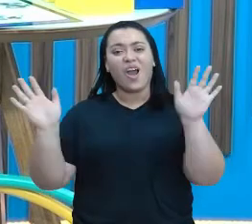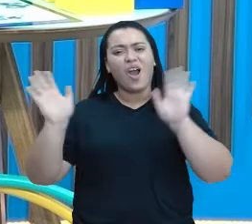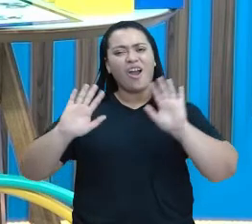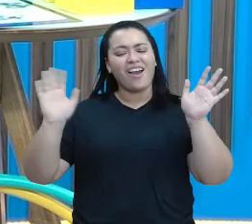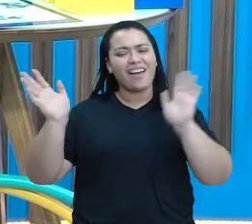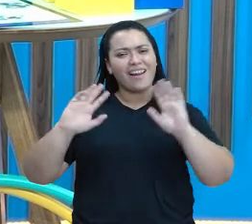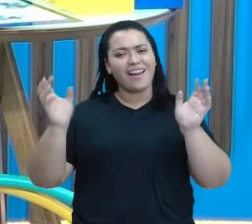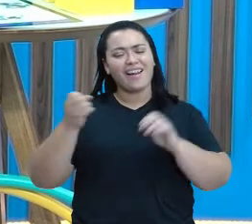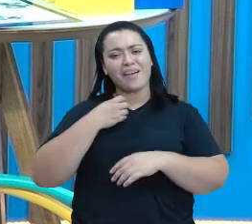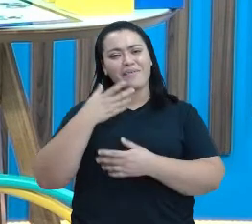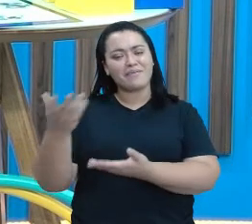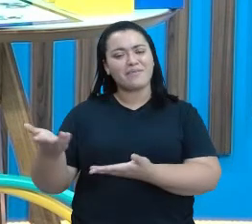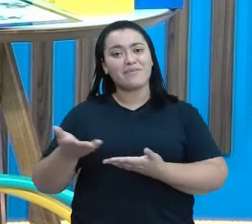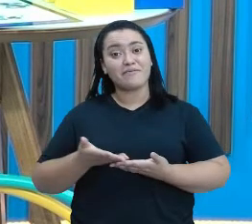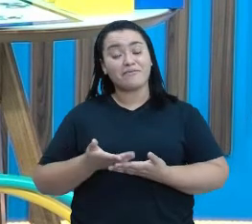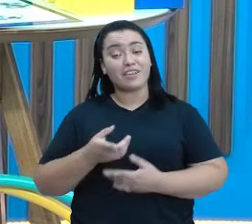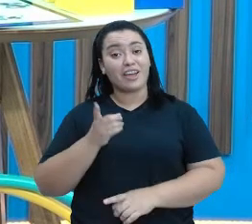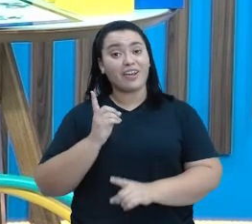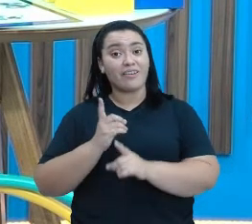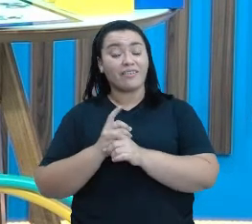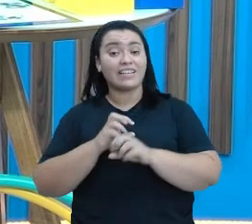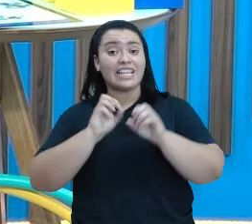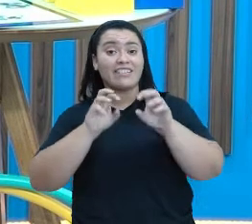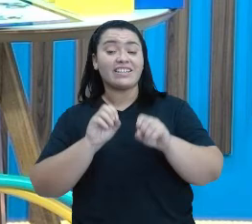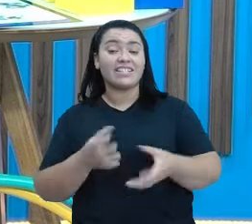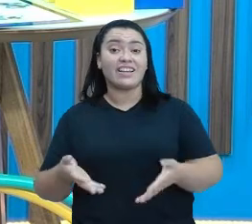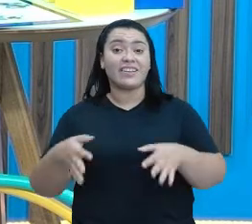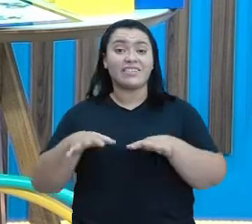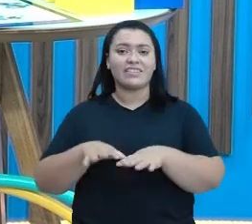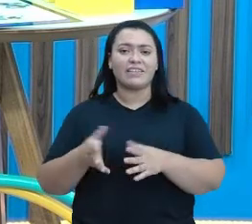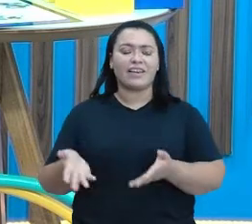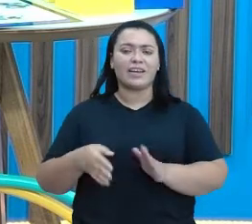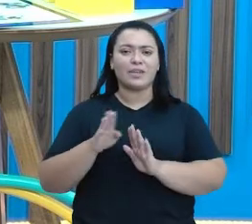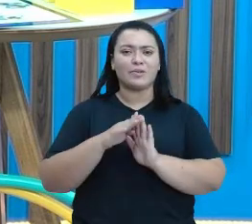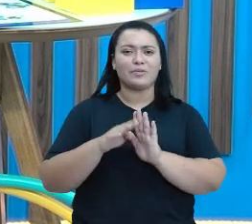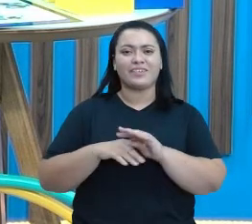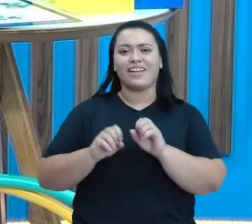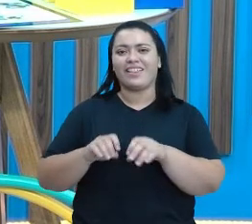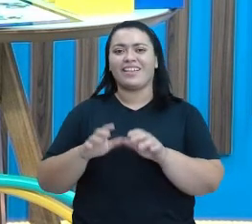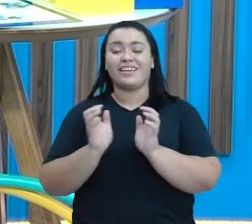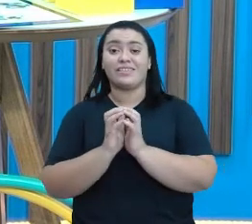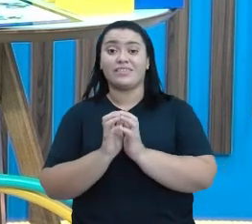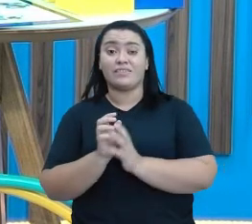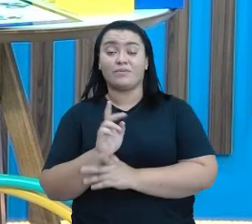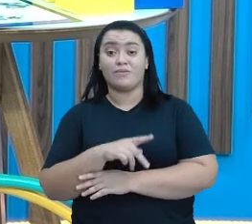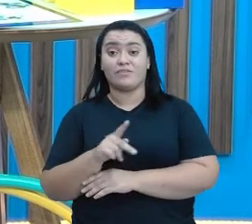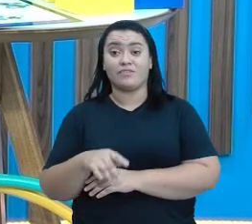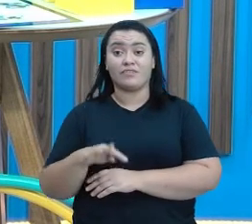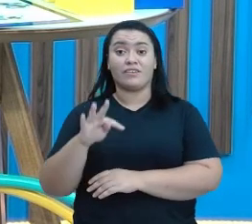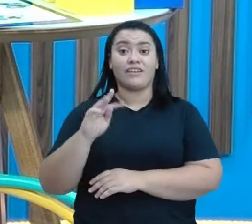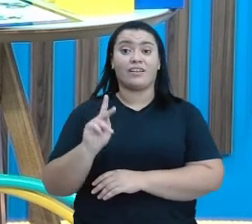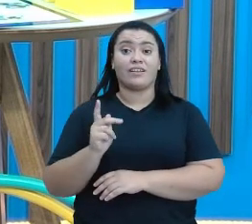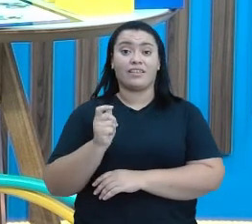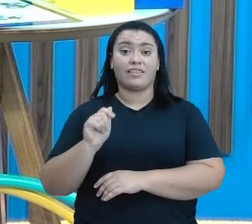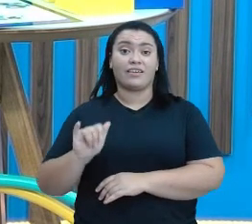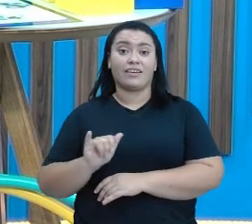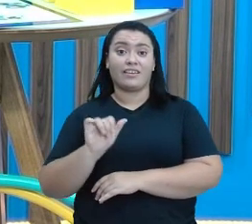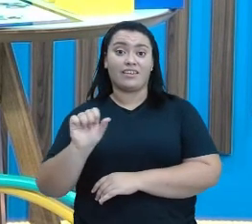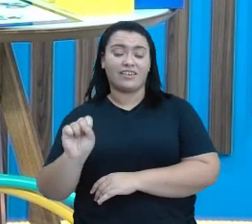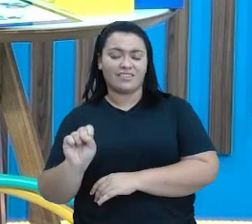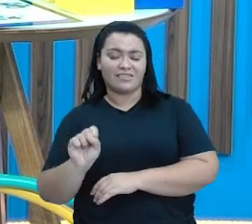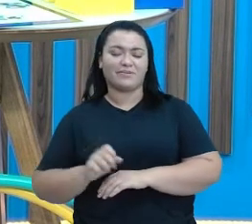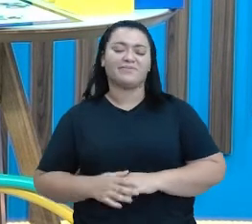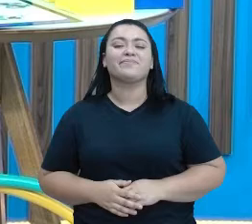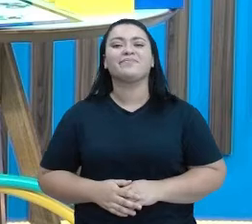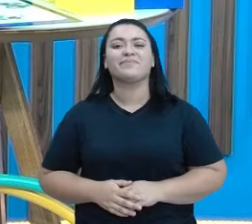Olá, sejam bem-vindos a mais um encontro da Educação Inclusiva aqui no Educa Recife. Meu nome é Thaís Luz e esse é o meu